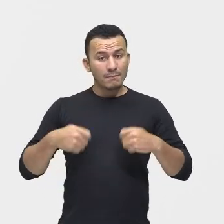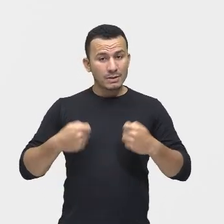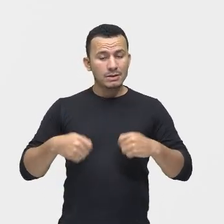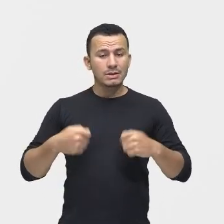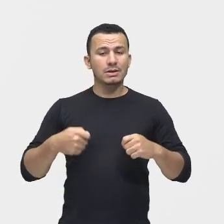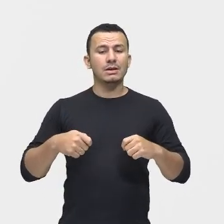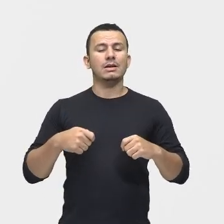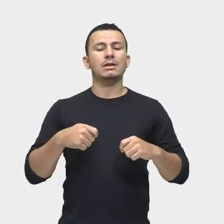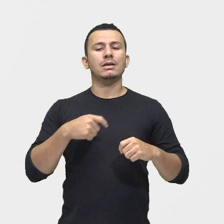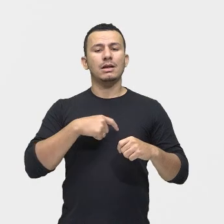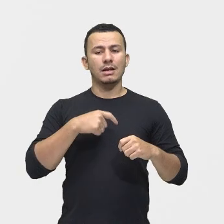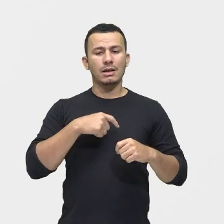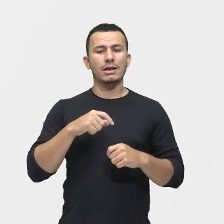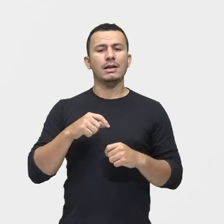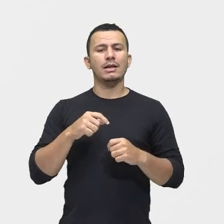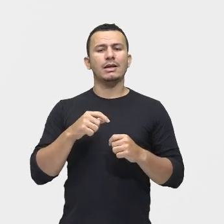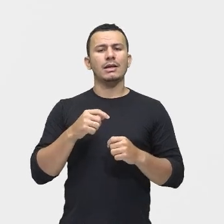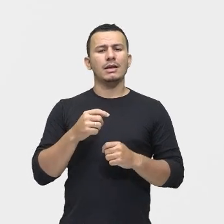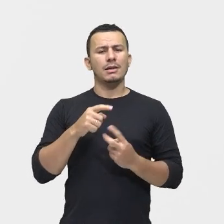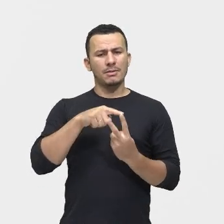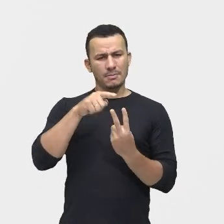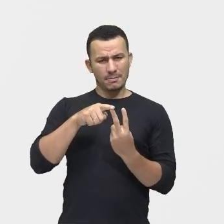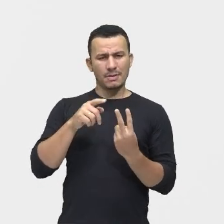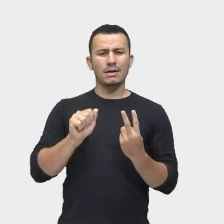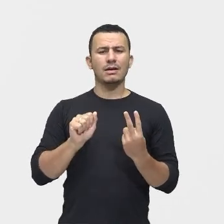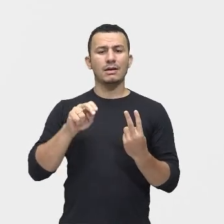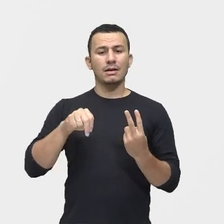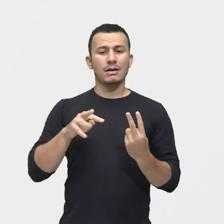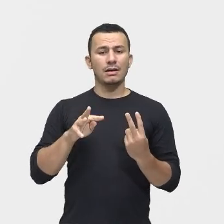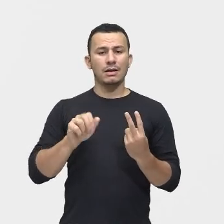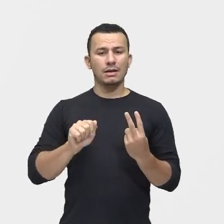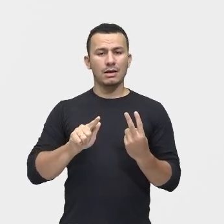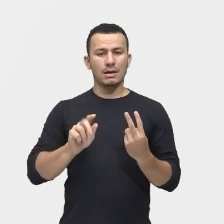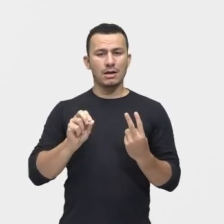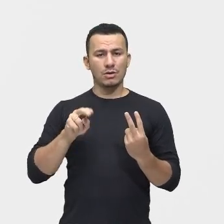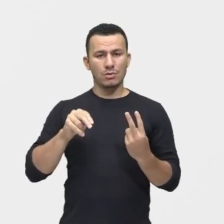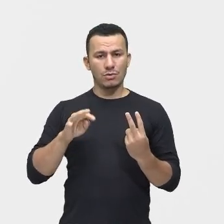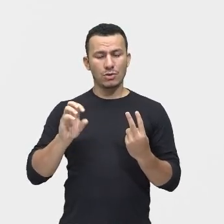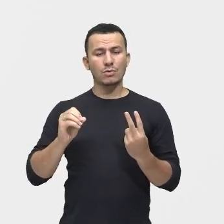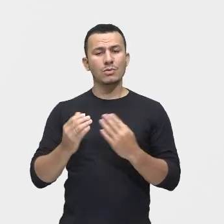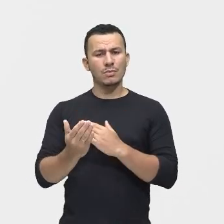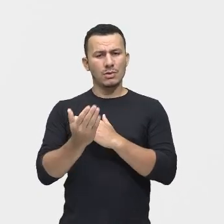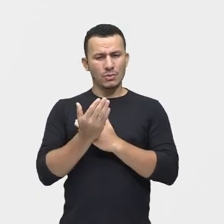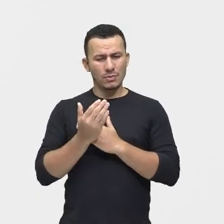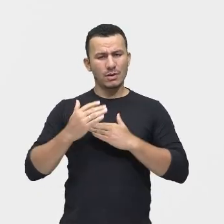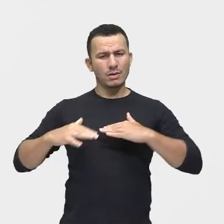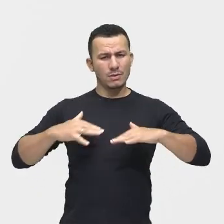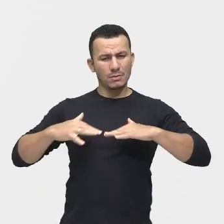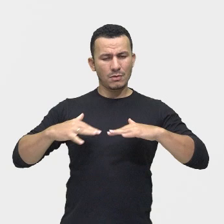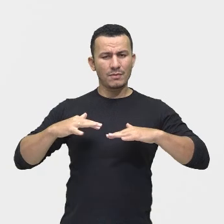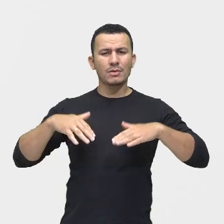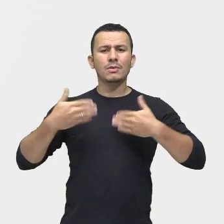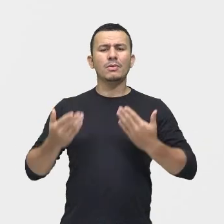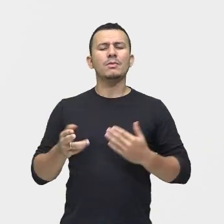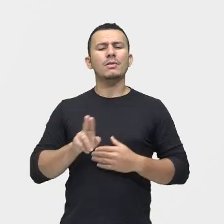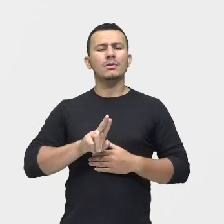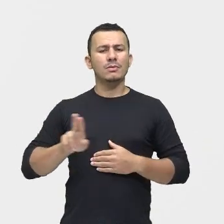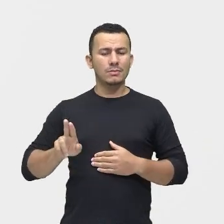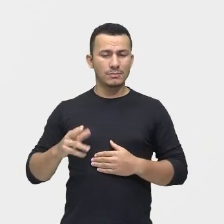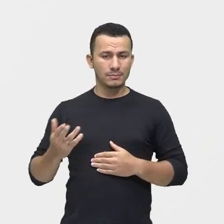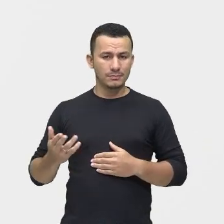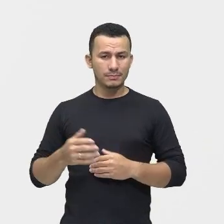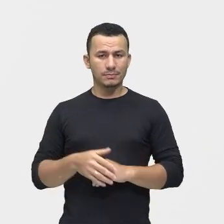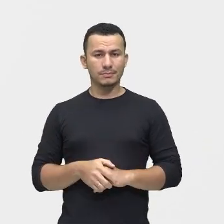dispostos em pares antagônicos para serem eficientes em sua ação. Qual? E aí a